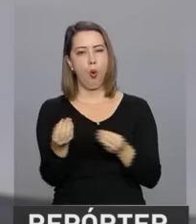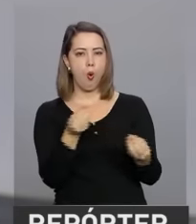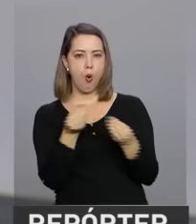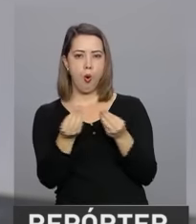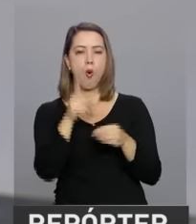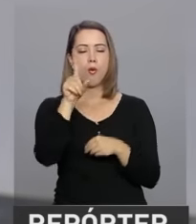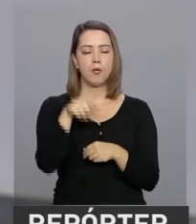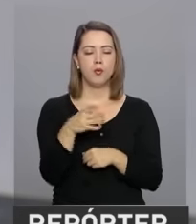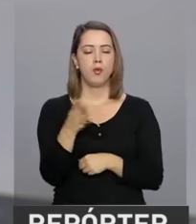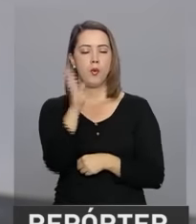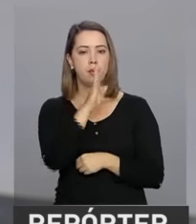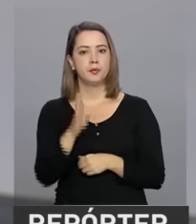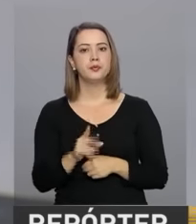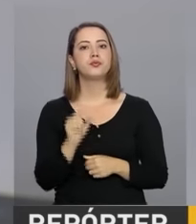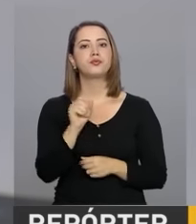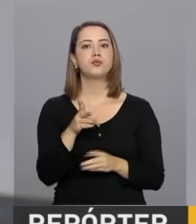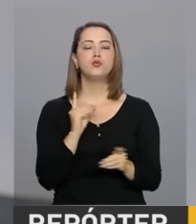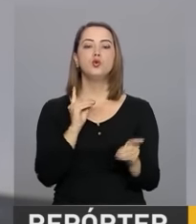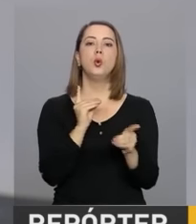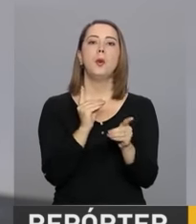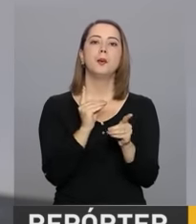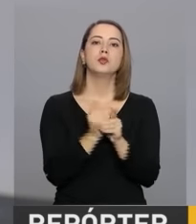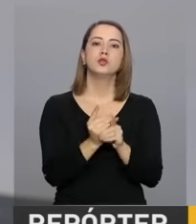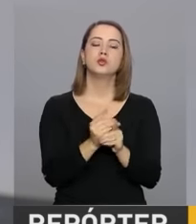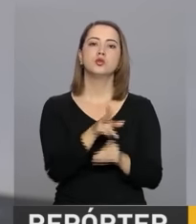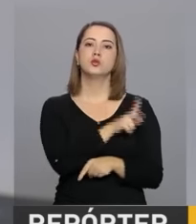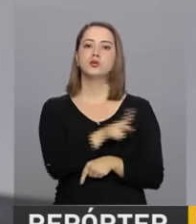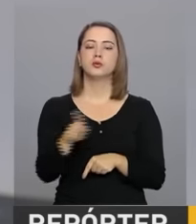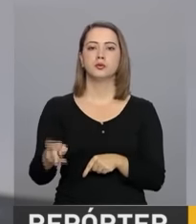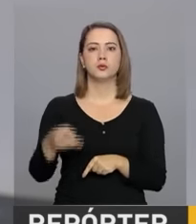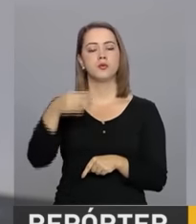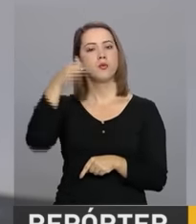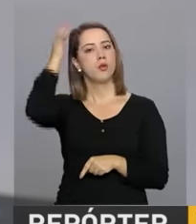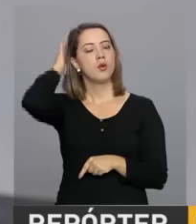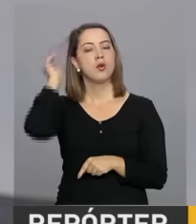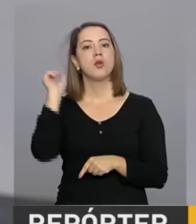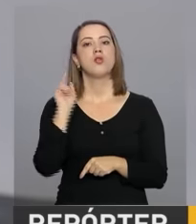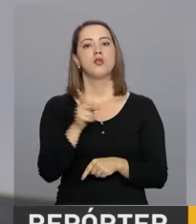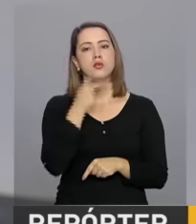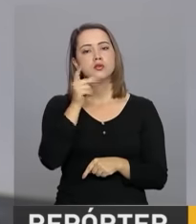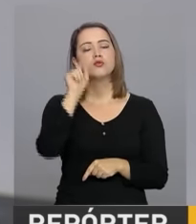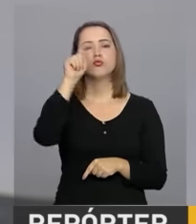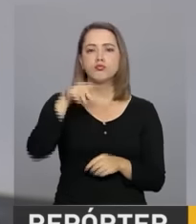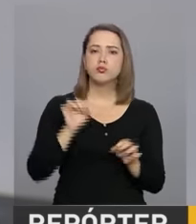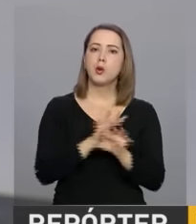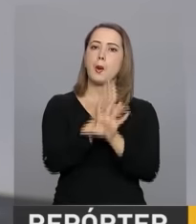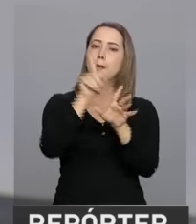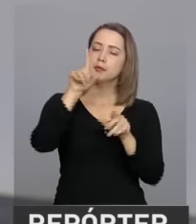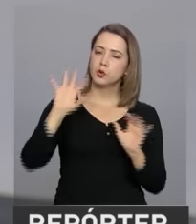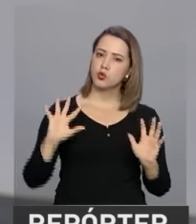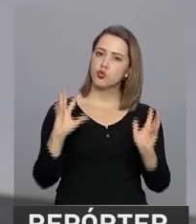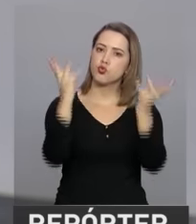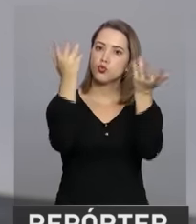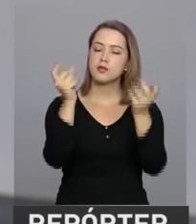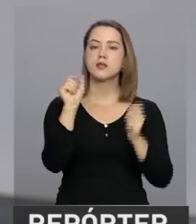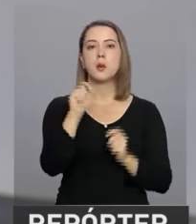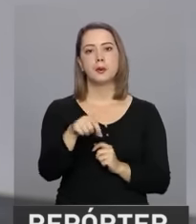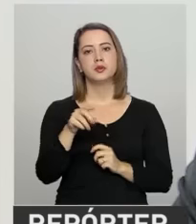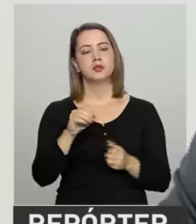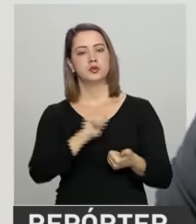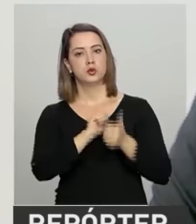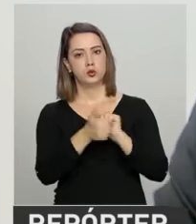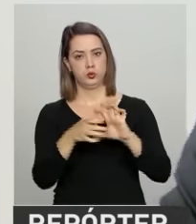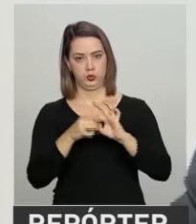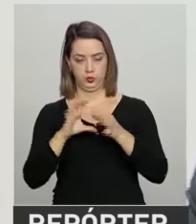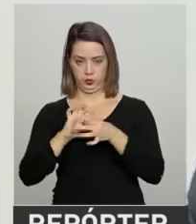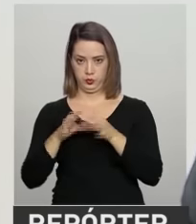Brasil. Durante o encontro, o presidente em exercício, Michel Temer, deixou clara a importância do sucesso dos Jogos Olímpicos.